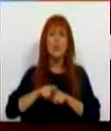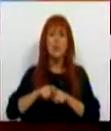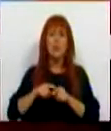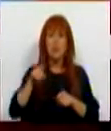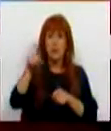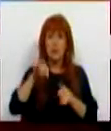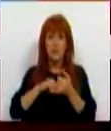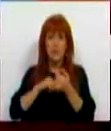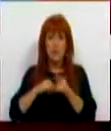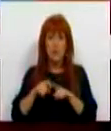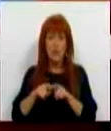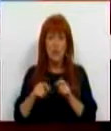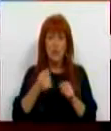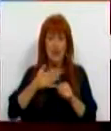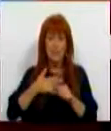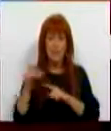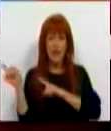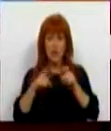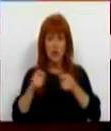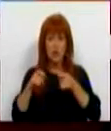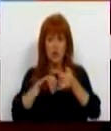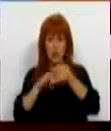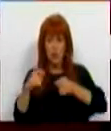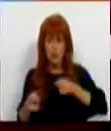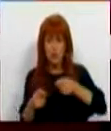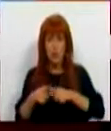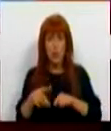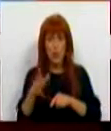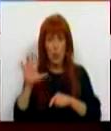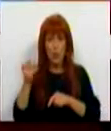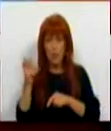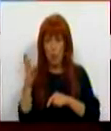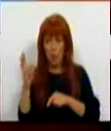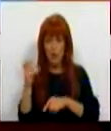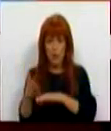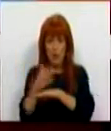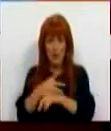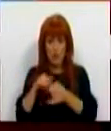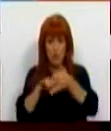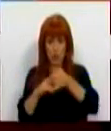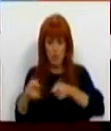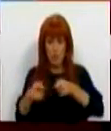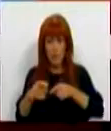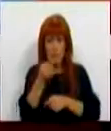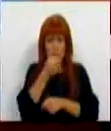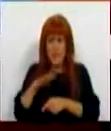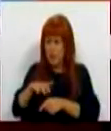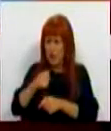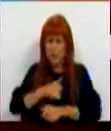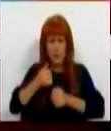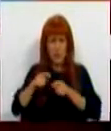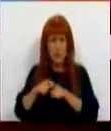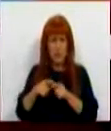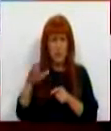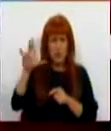subconcessões das empresas de transporte coletivo, quando aquilo que aconteceu nos 4 anos que antecederam a subconcessão foi a perda nas áreas metropolitanas de